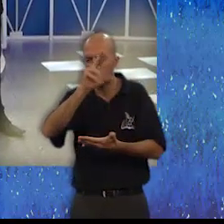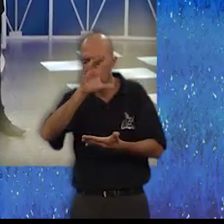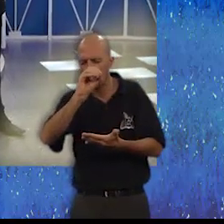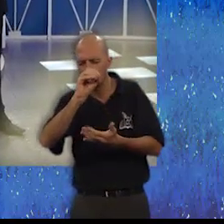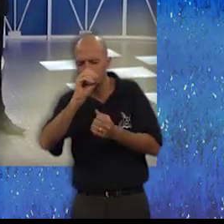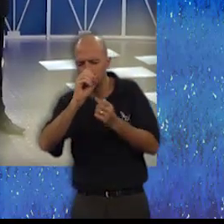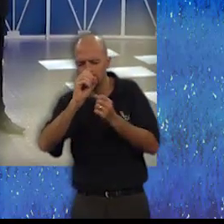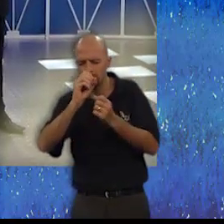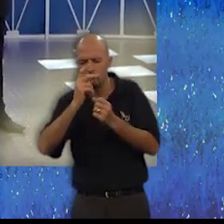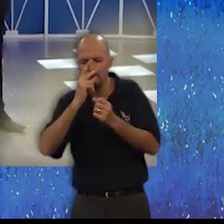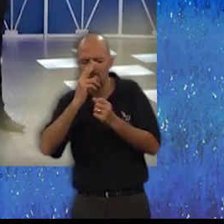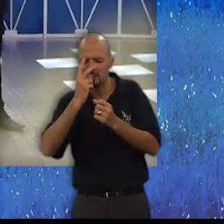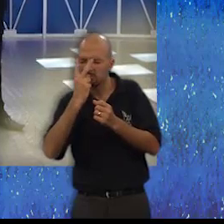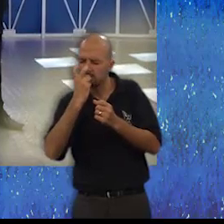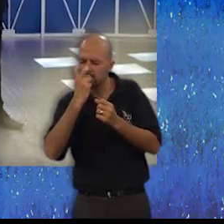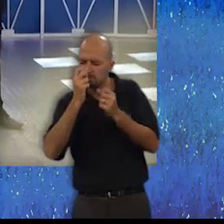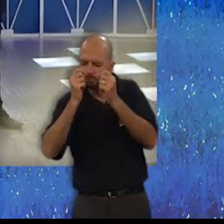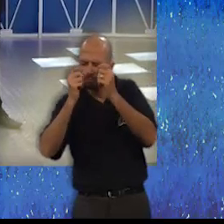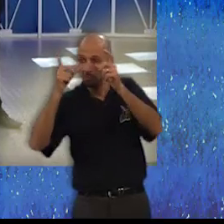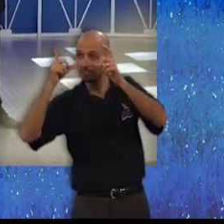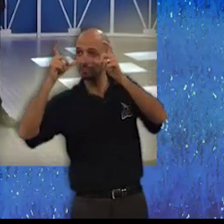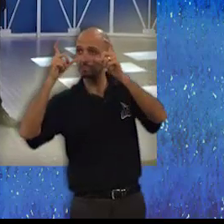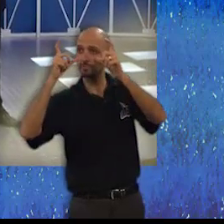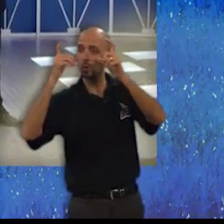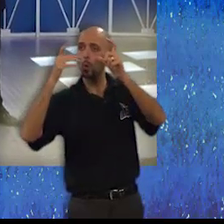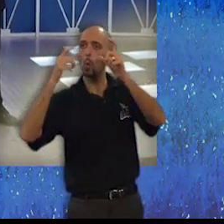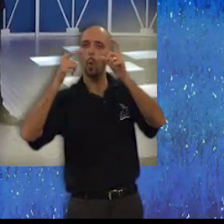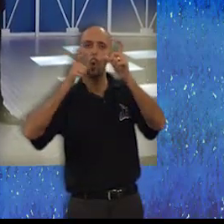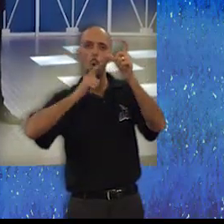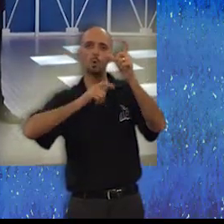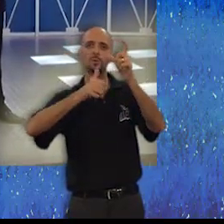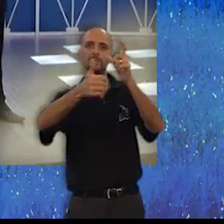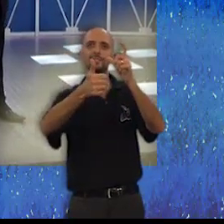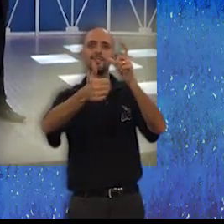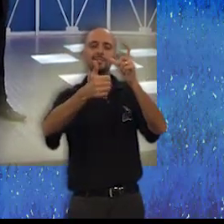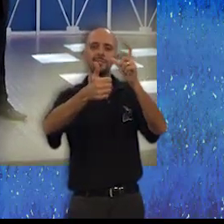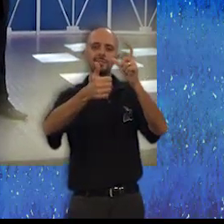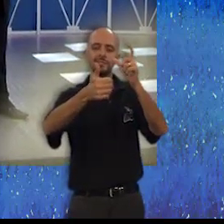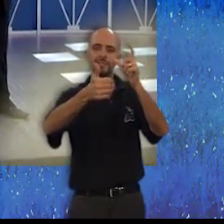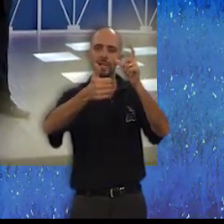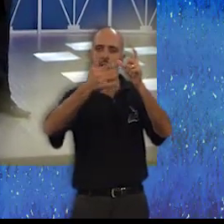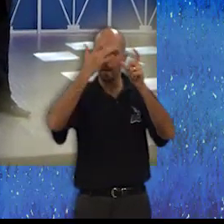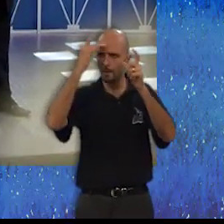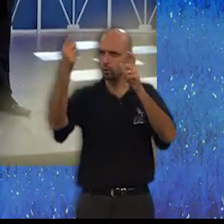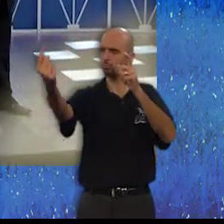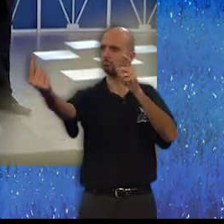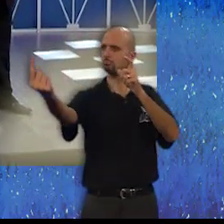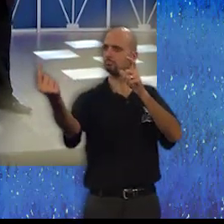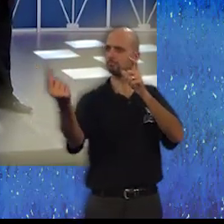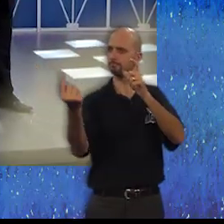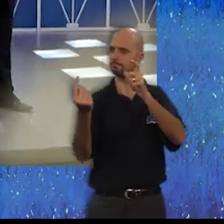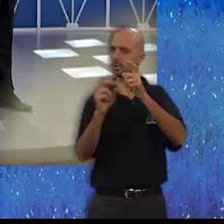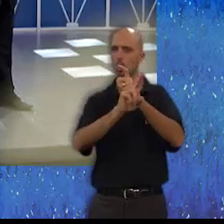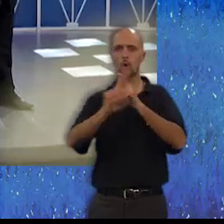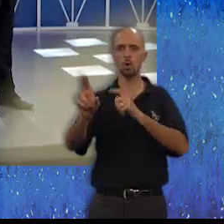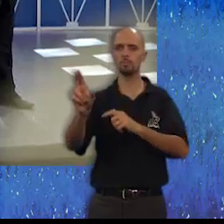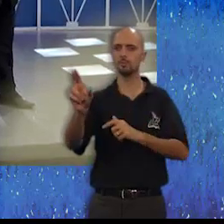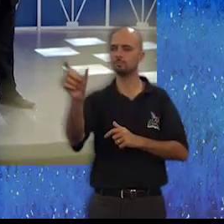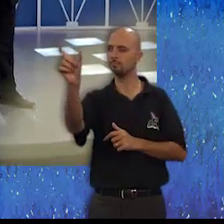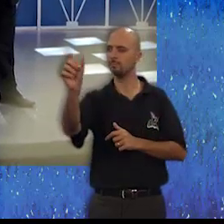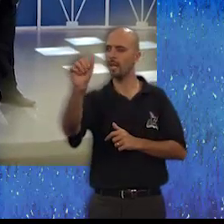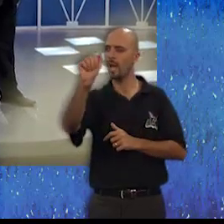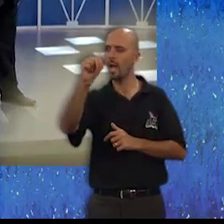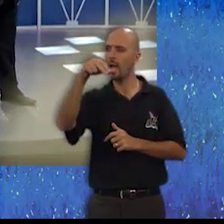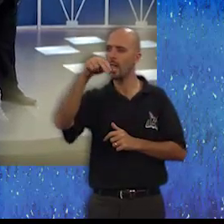até ele um mensageiro, um missionário, um evangelista. E chegando lá, esse homem chamado Ananias